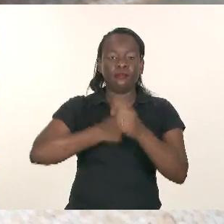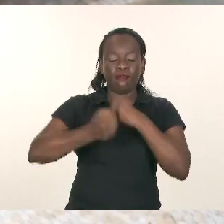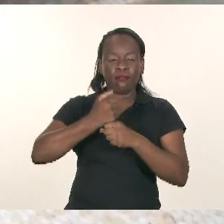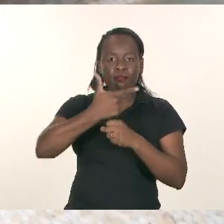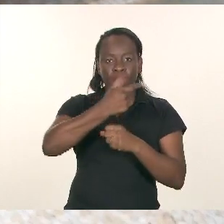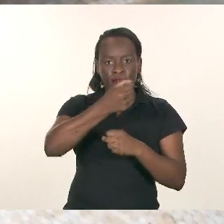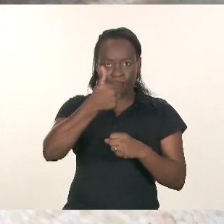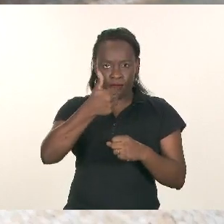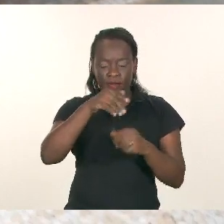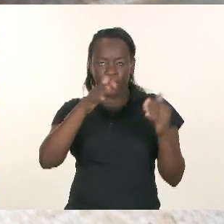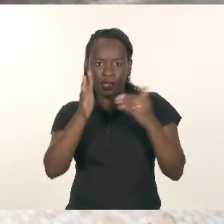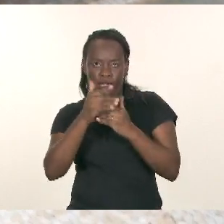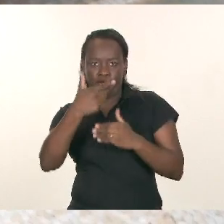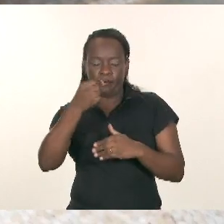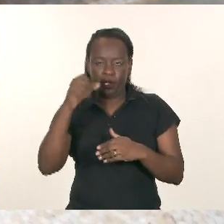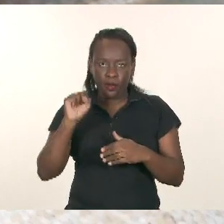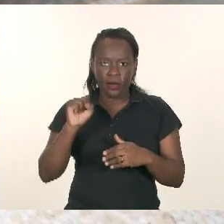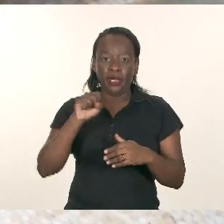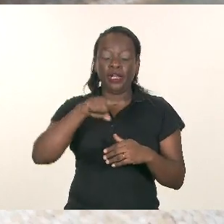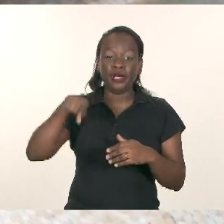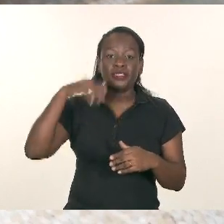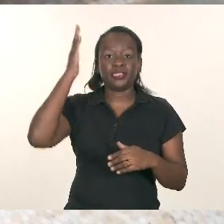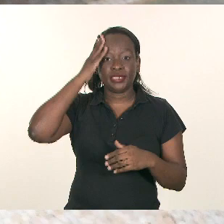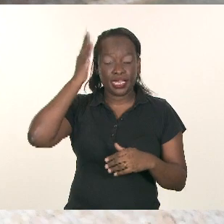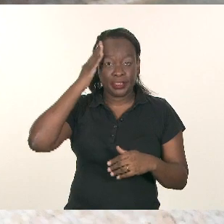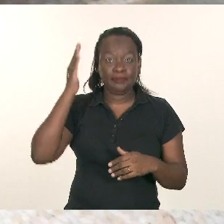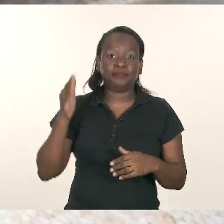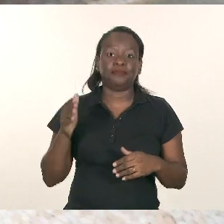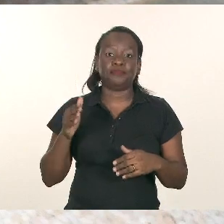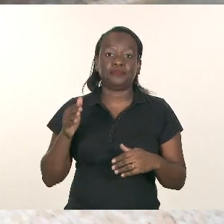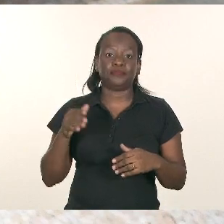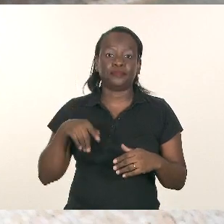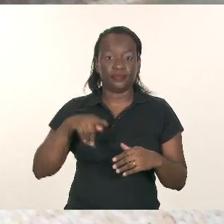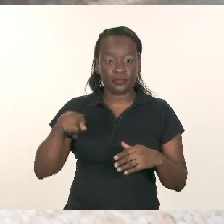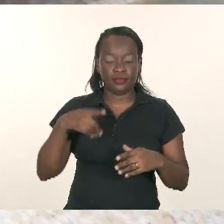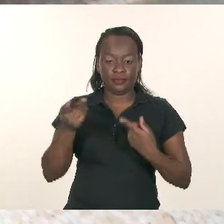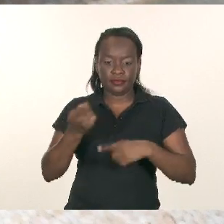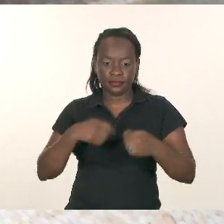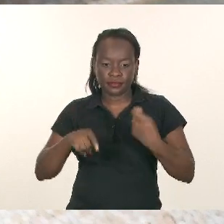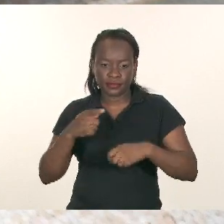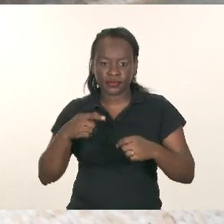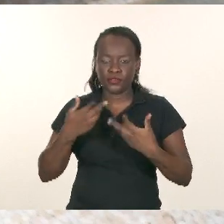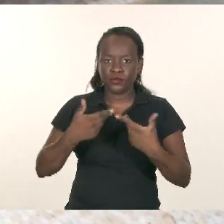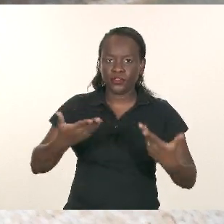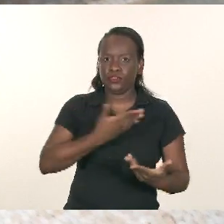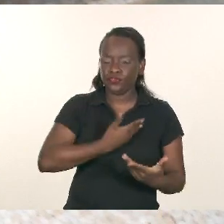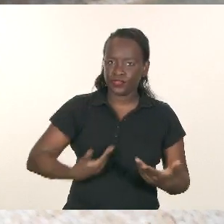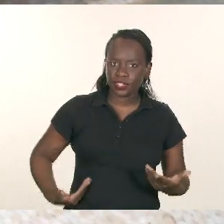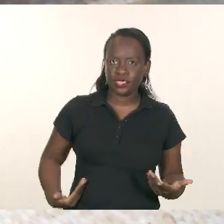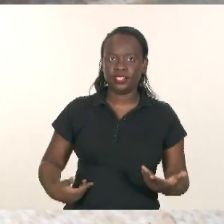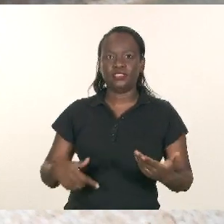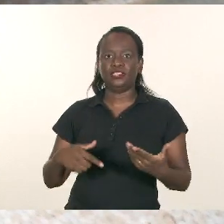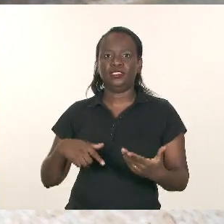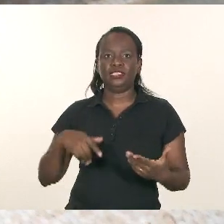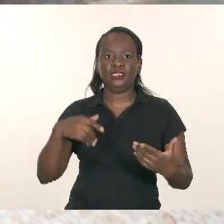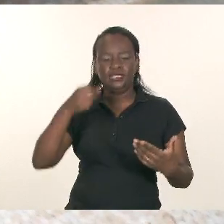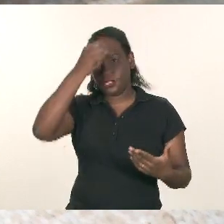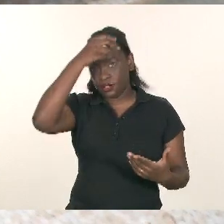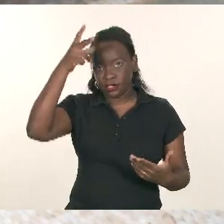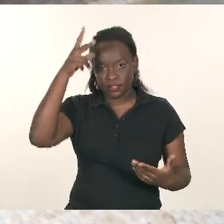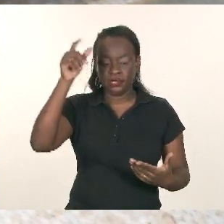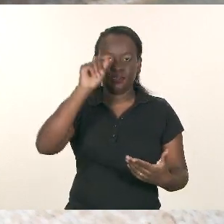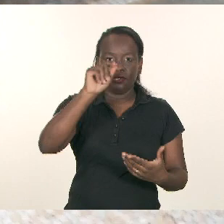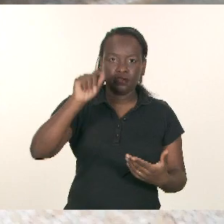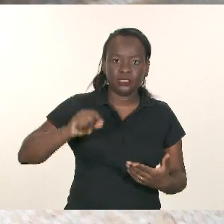2001 até 2008. E nós sabemos, nós que administramos a coisa pública, as cidades do nosso